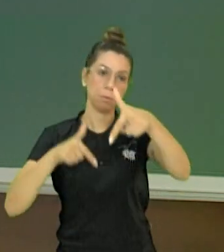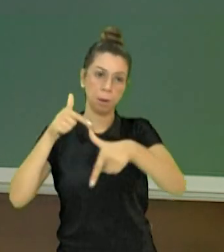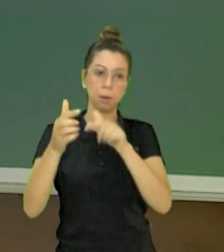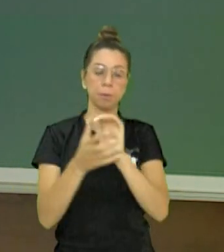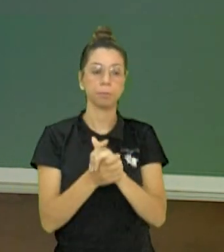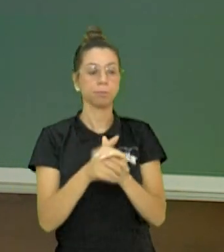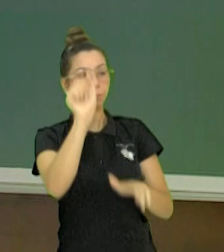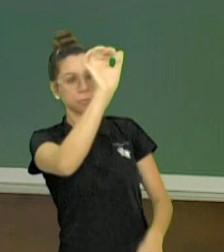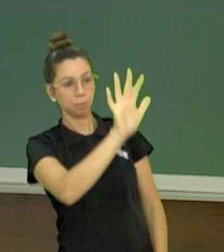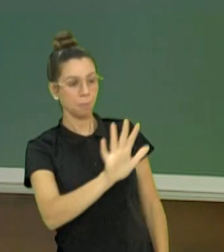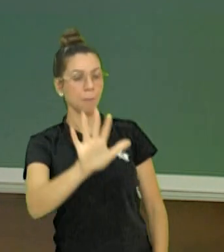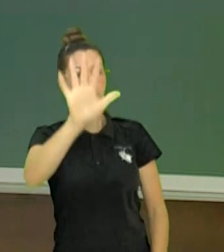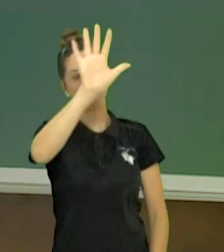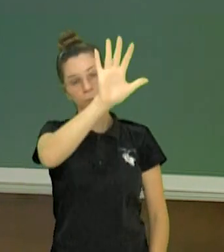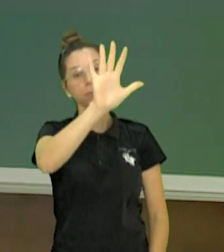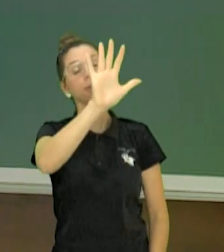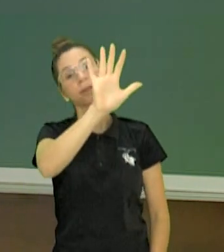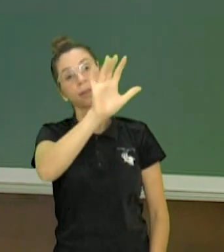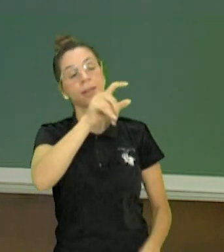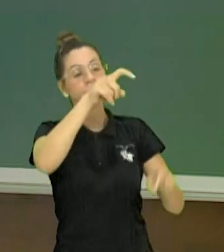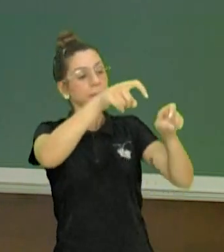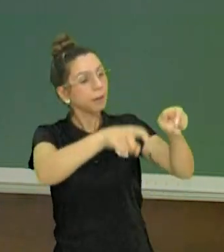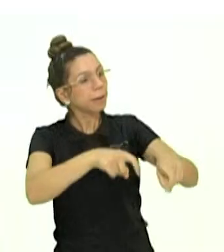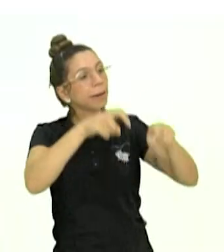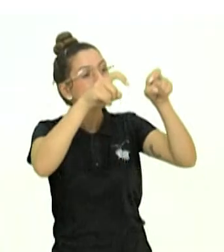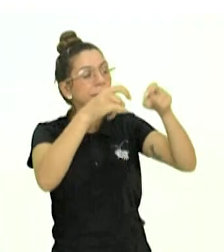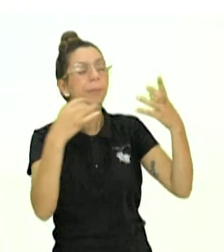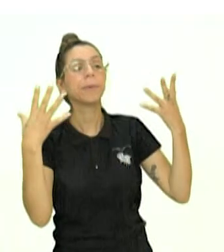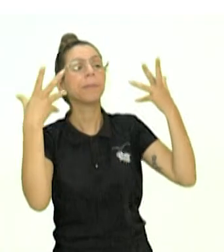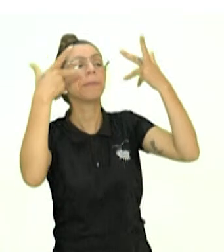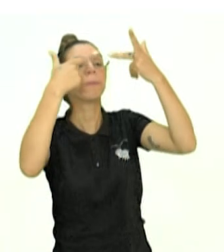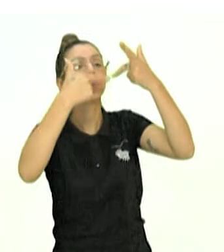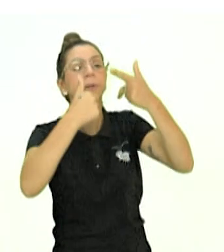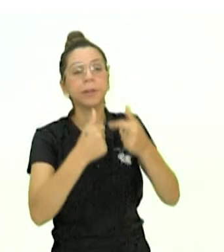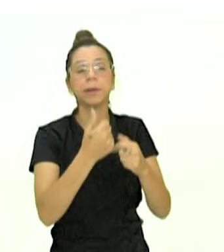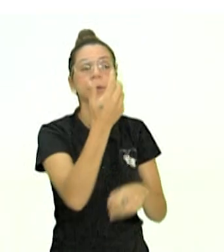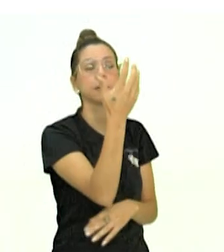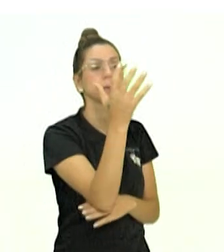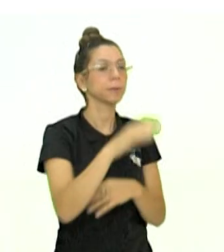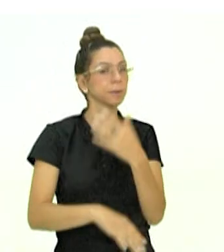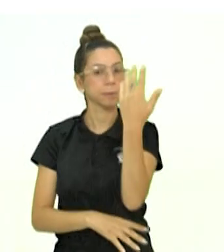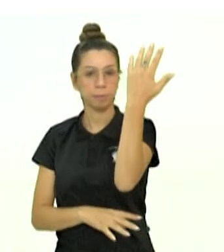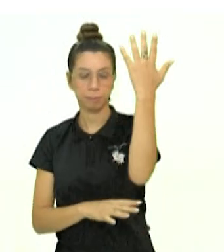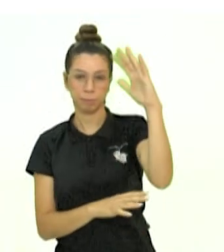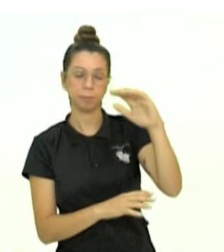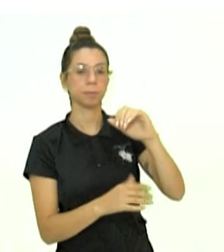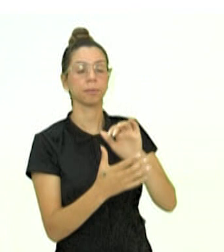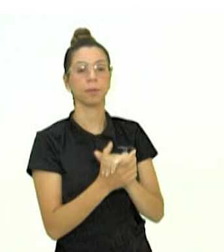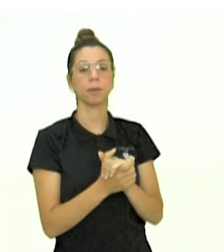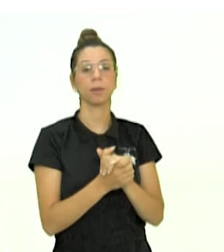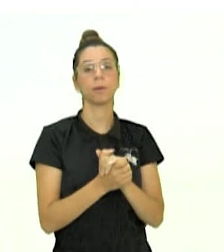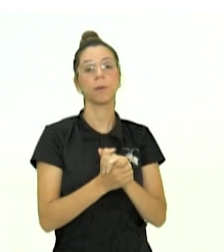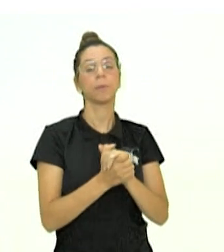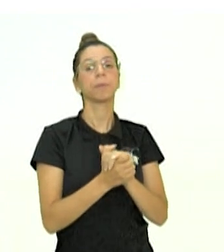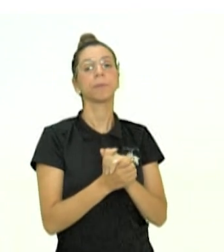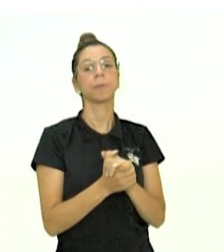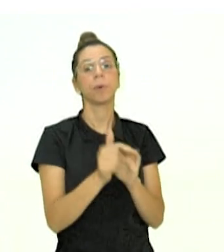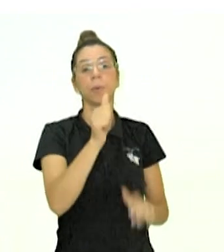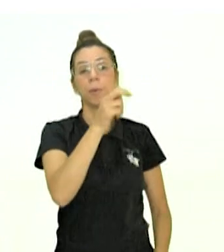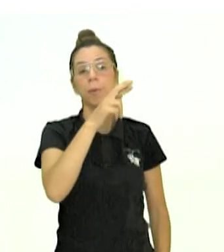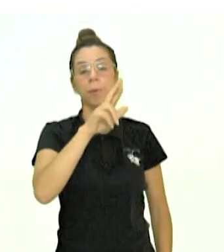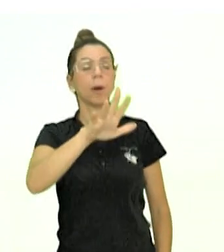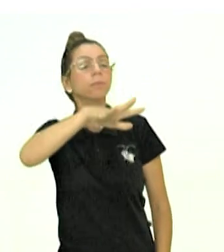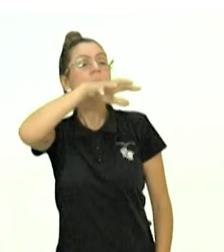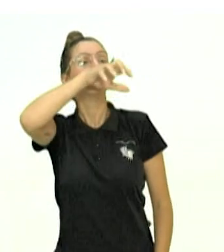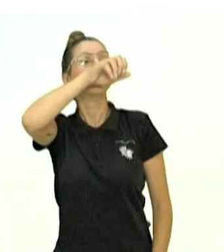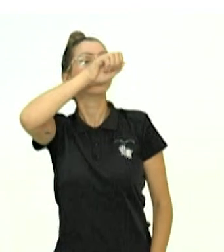uma bela imagem do campo, bem bonito, né? Com árvores, o ar limpo e tudo mais. Leiam com calma as três